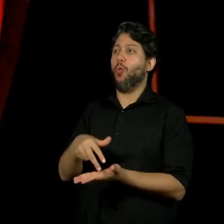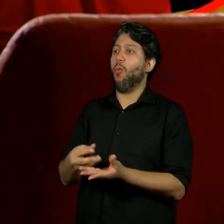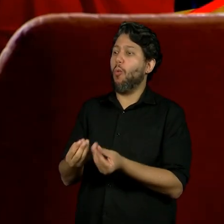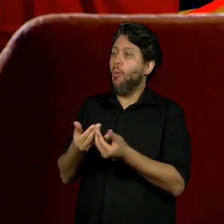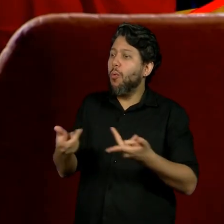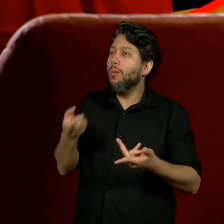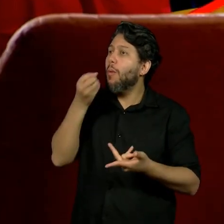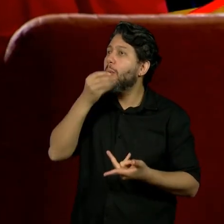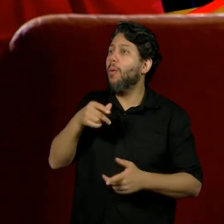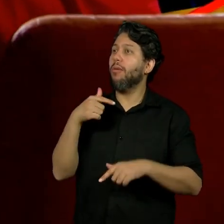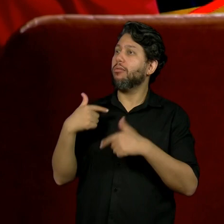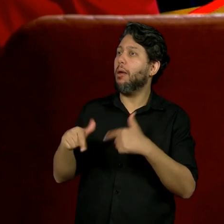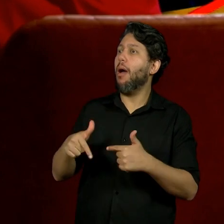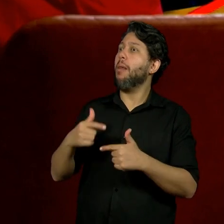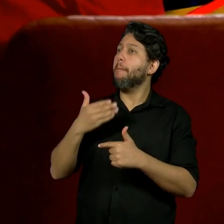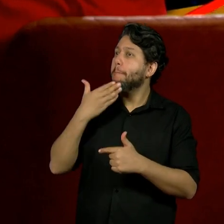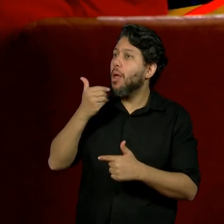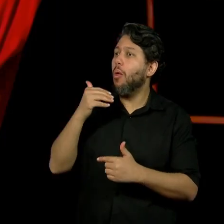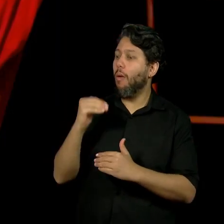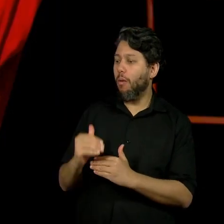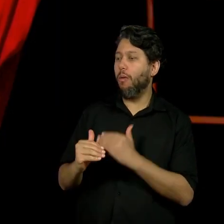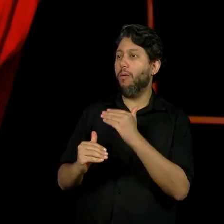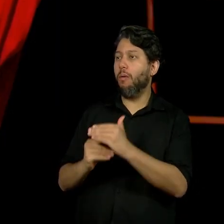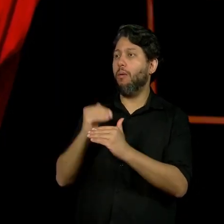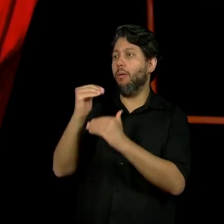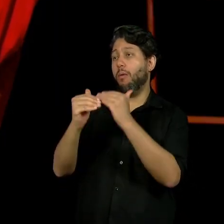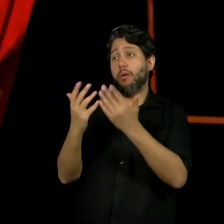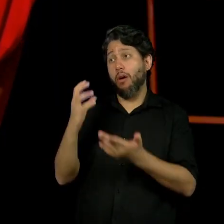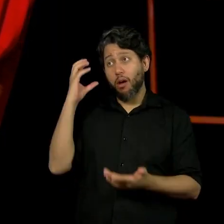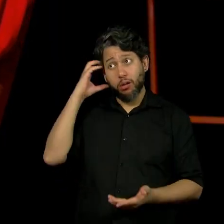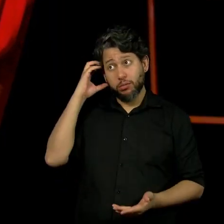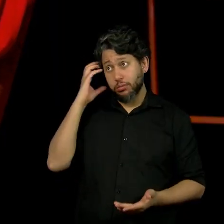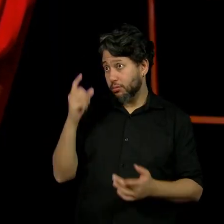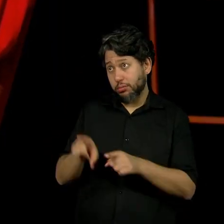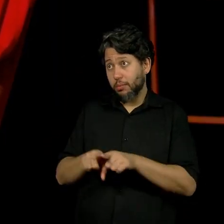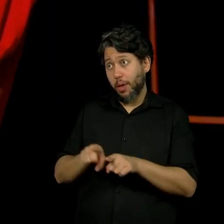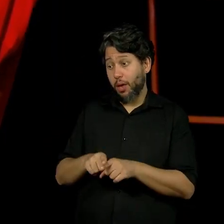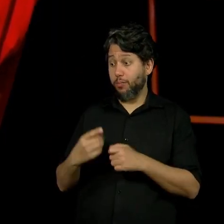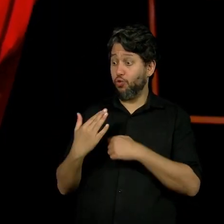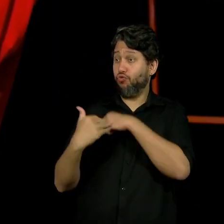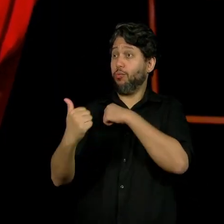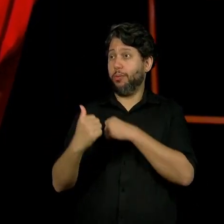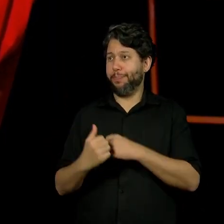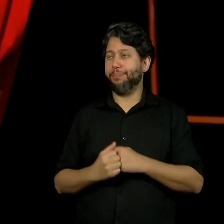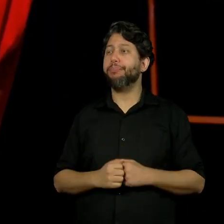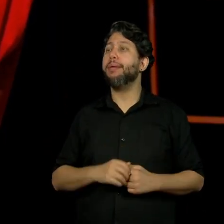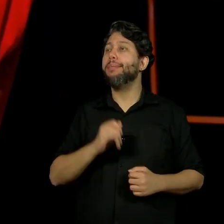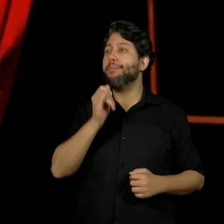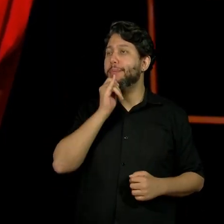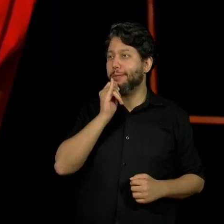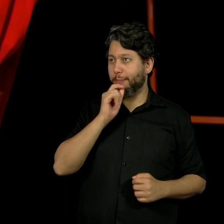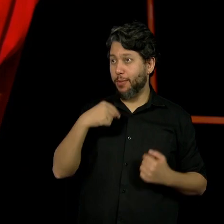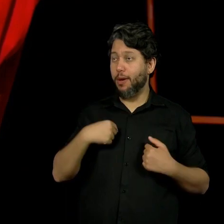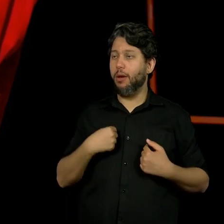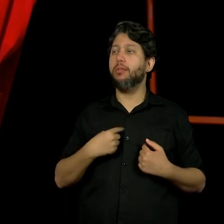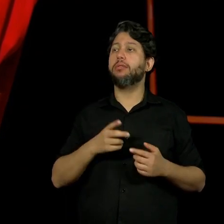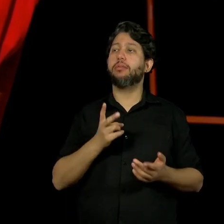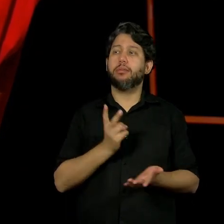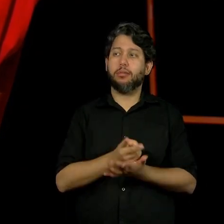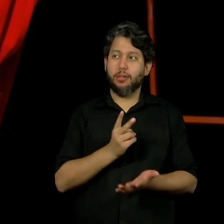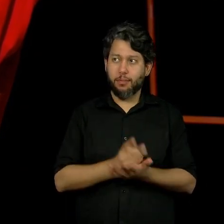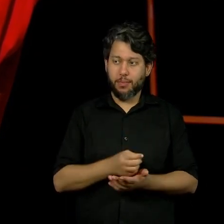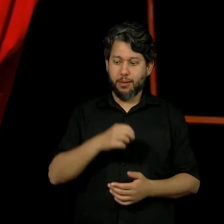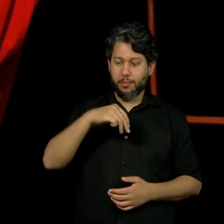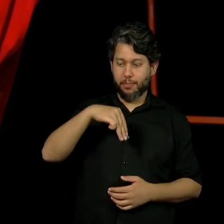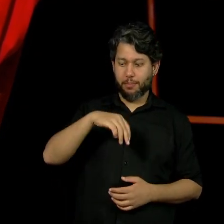sempre coisas melhores, cada vez melhores. O rádio foi assim, por ser dessa origem metodista, então,